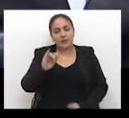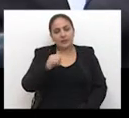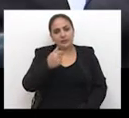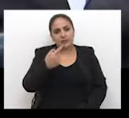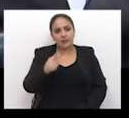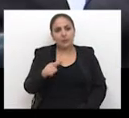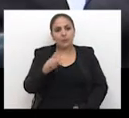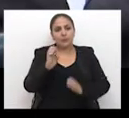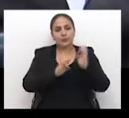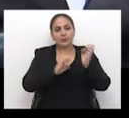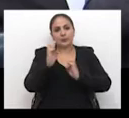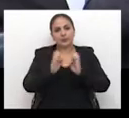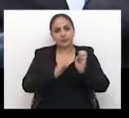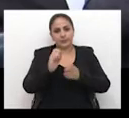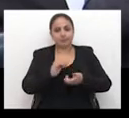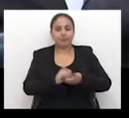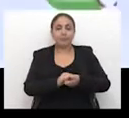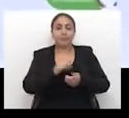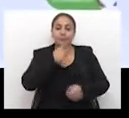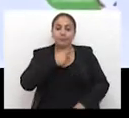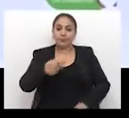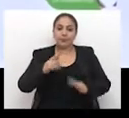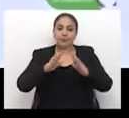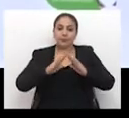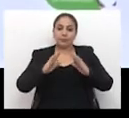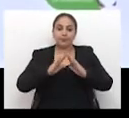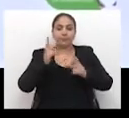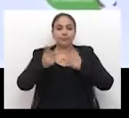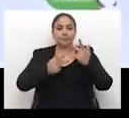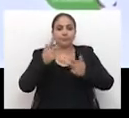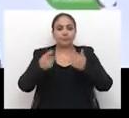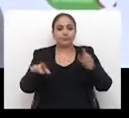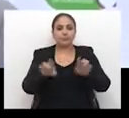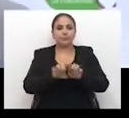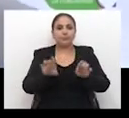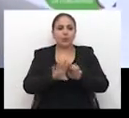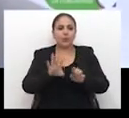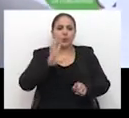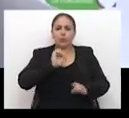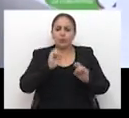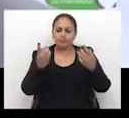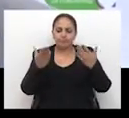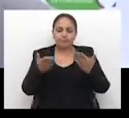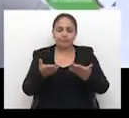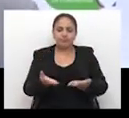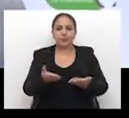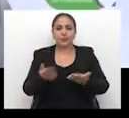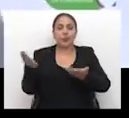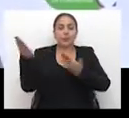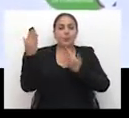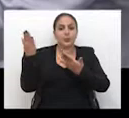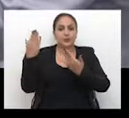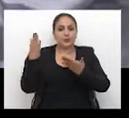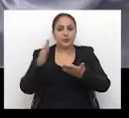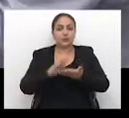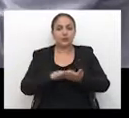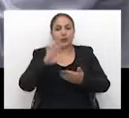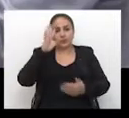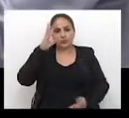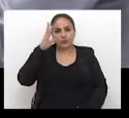serei da cunha pelo empreendedorismo o presidente da casa ressaltou ainda que com amor e dedicação